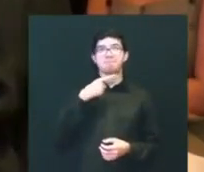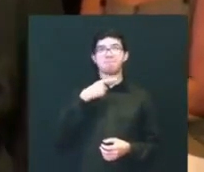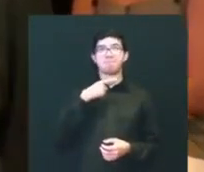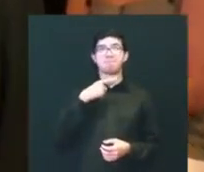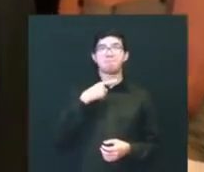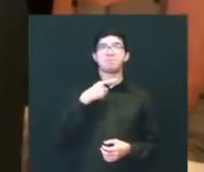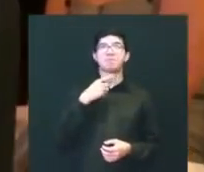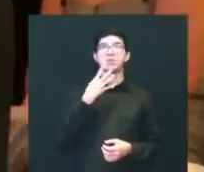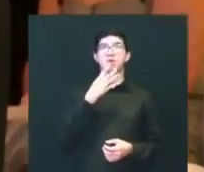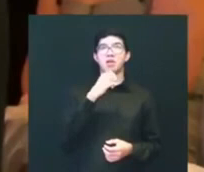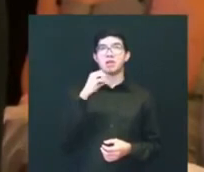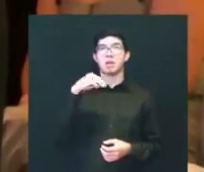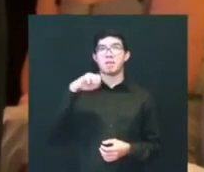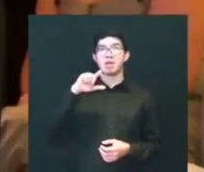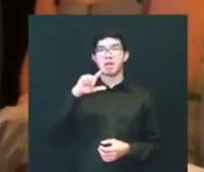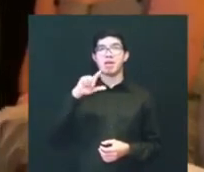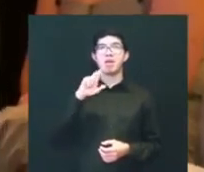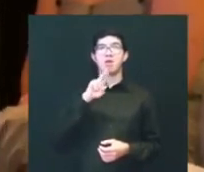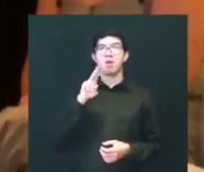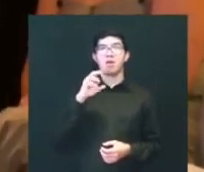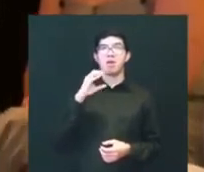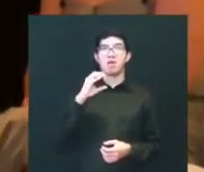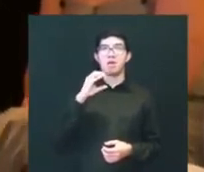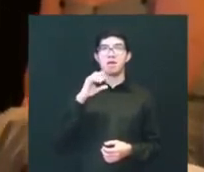400 miligramas do Glivec, né, que é conhecido